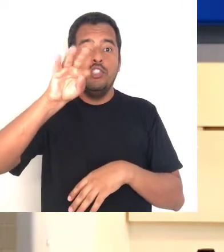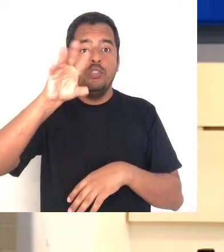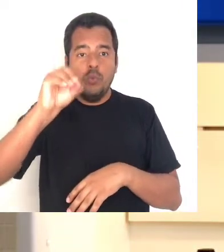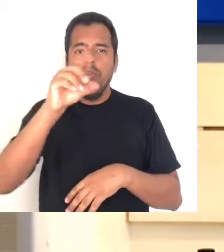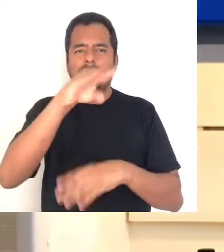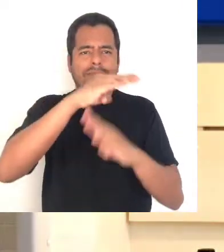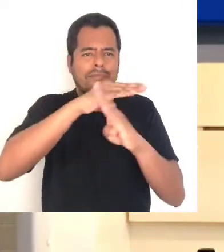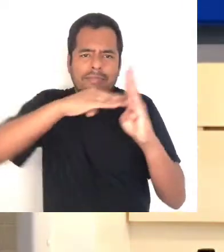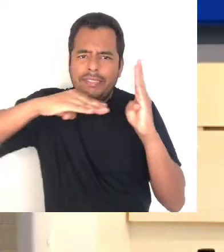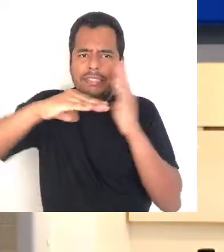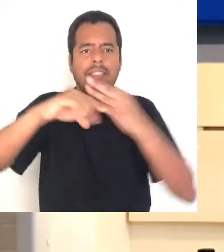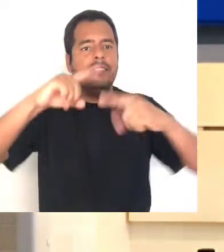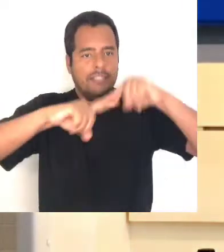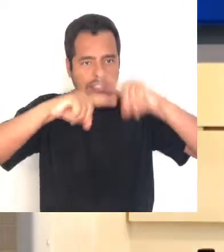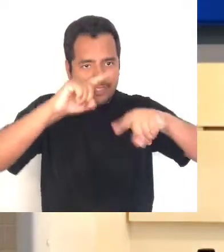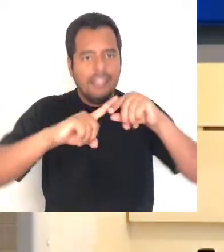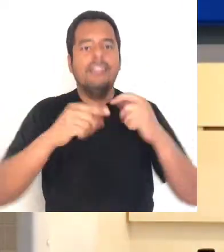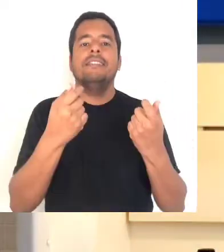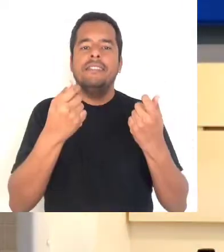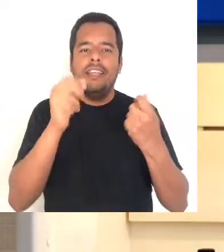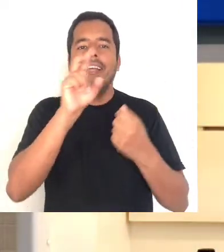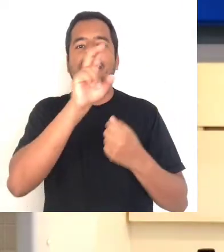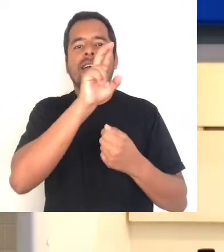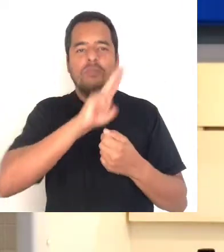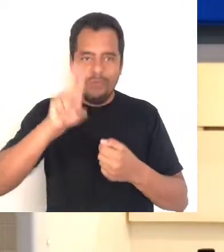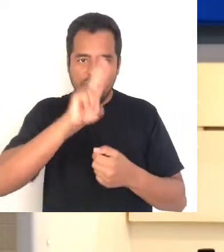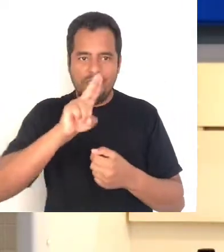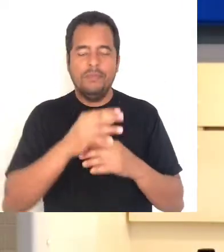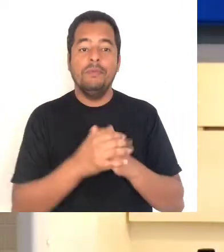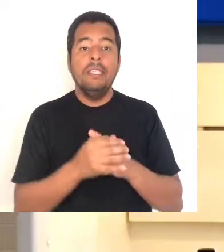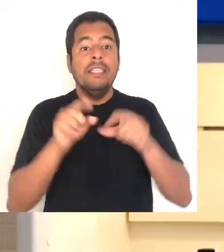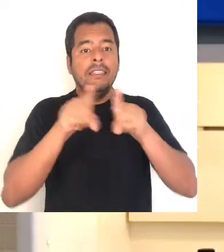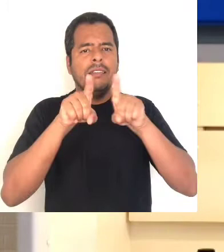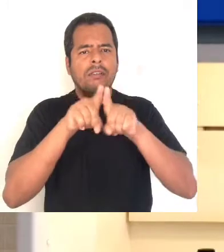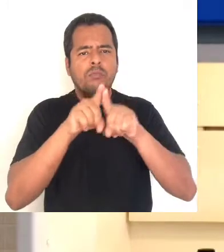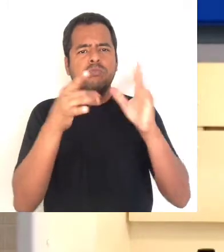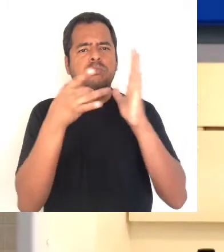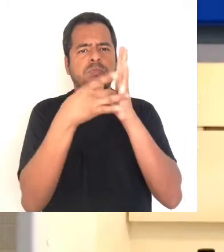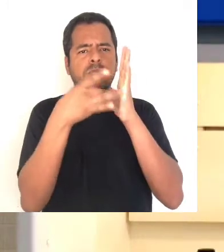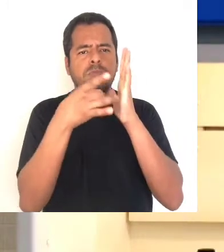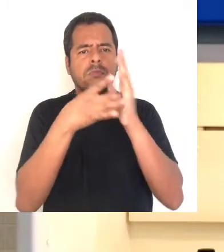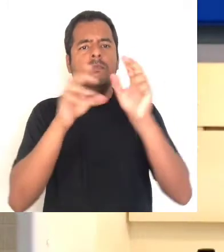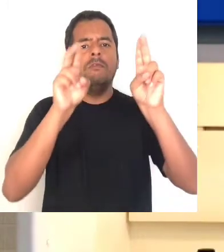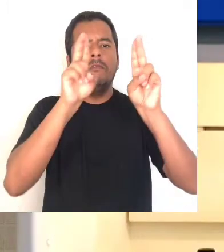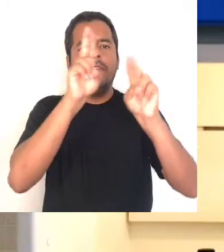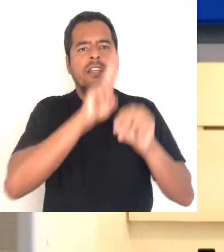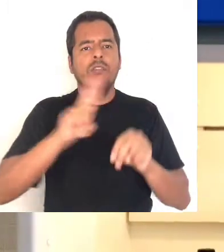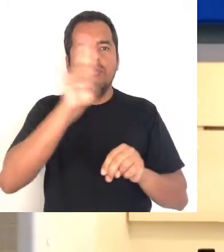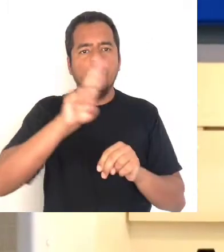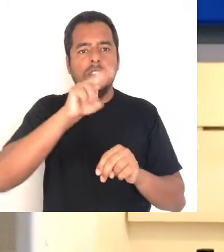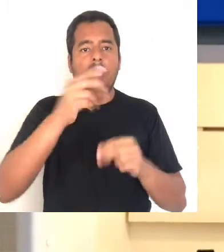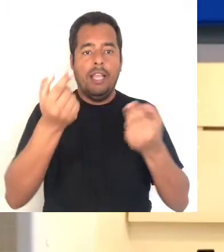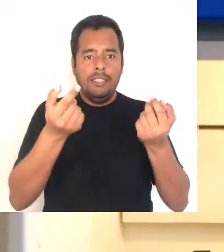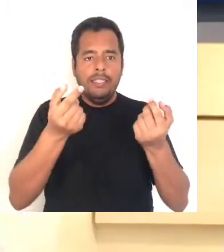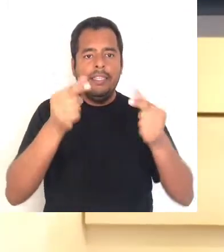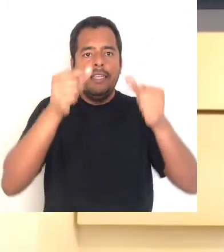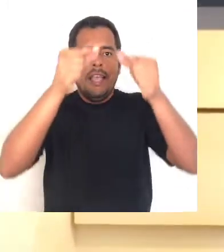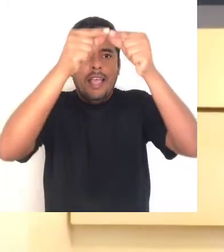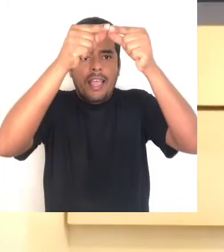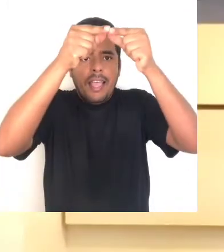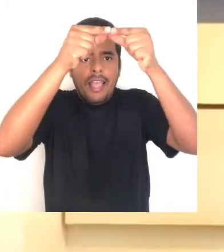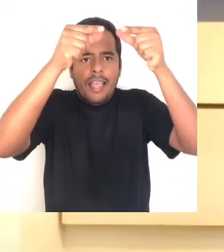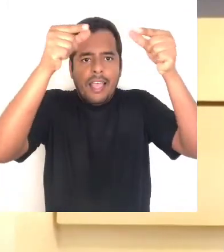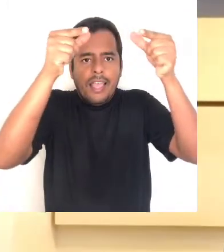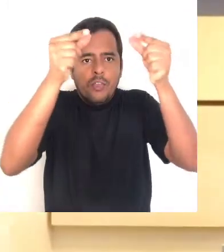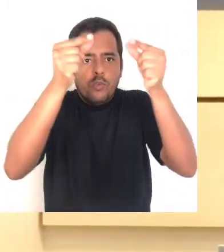aqui que a gente vai estar trabalhando. Vidrarias que nós iremos utilizar. Nós iremos utilizar aqui um funil de